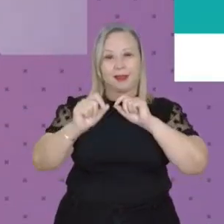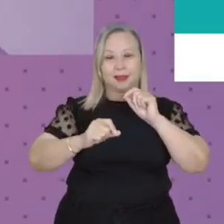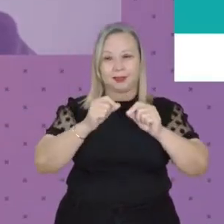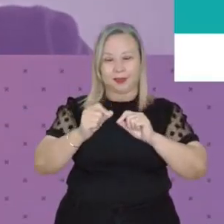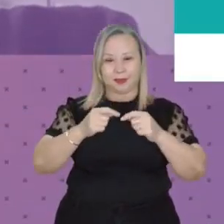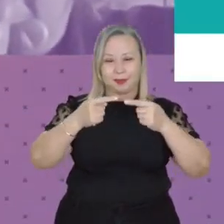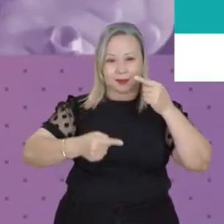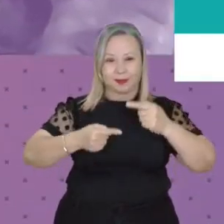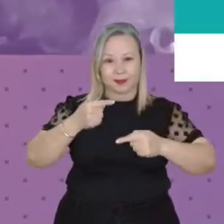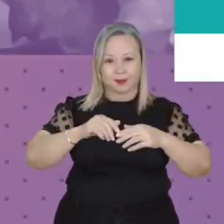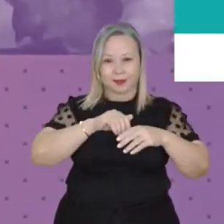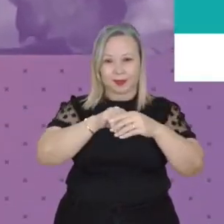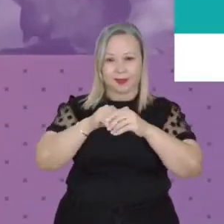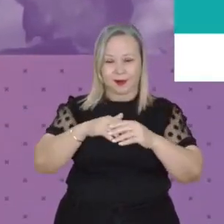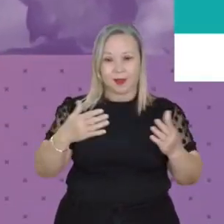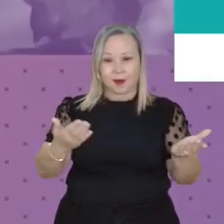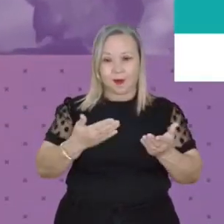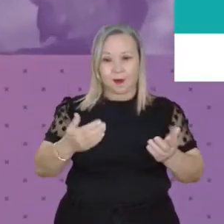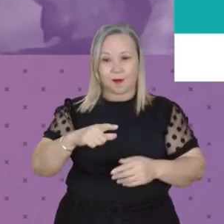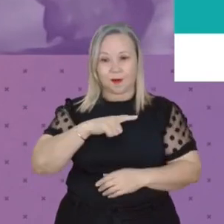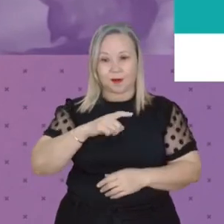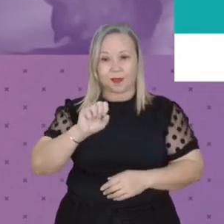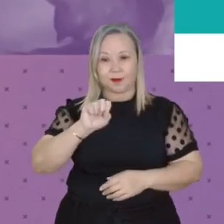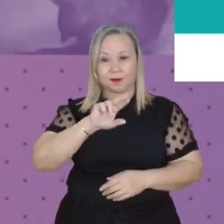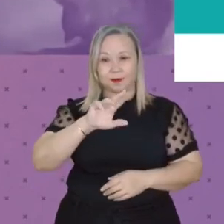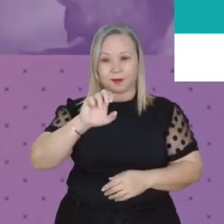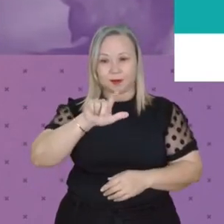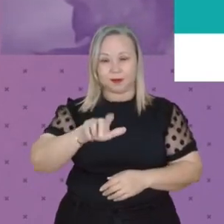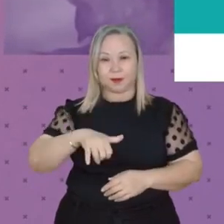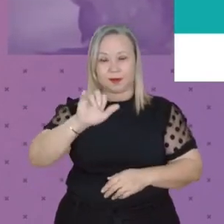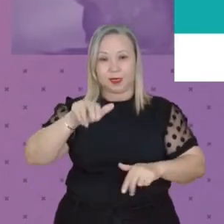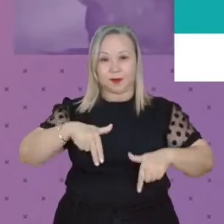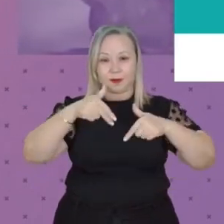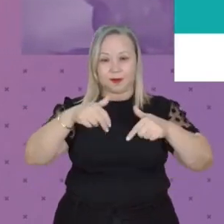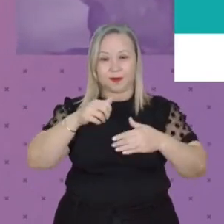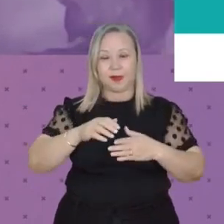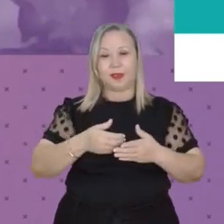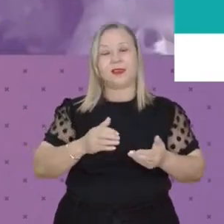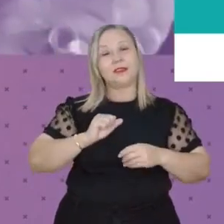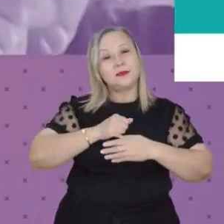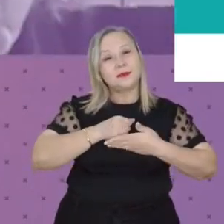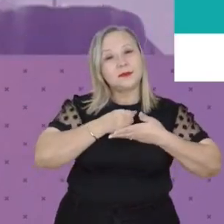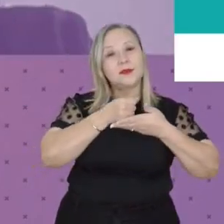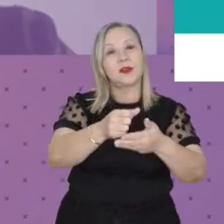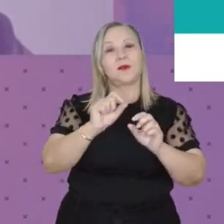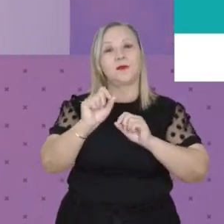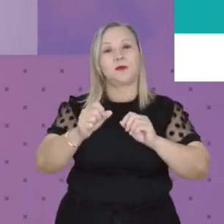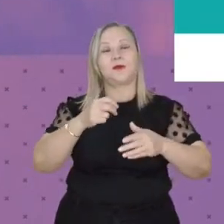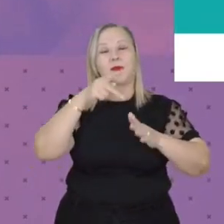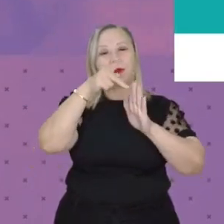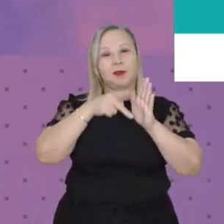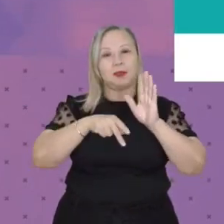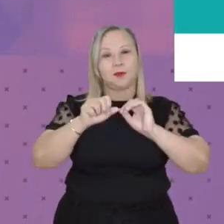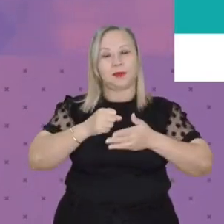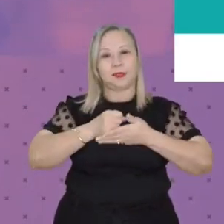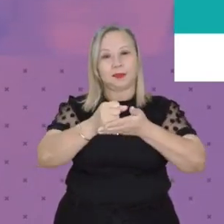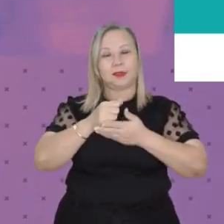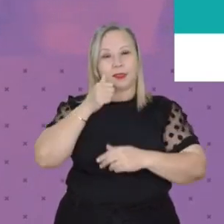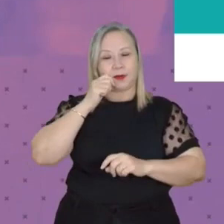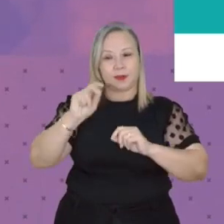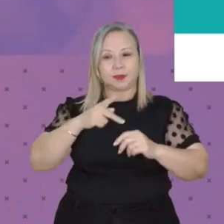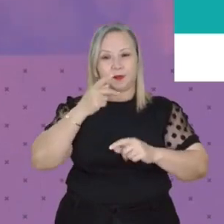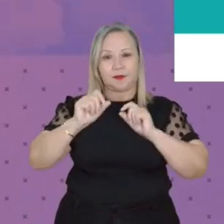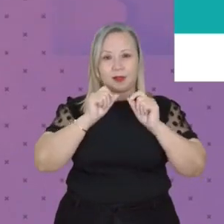Hoje, Sueli Oliveira, militante, feminista e colaboradora do projeto Elas por Elas, fala um pouco sobre a história